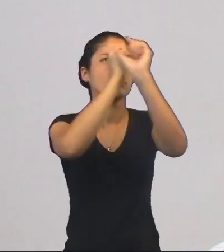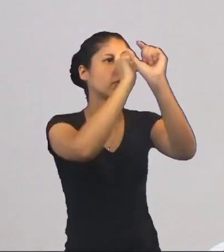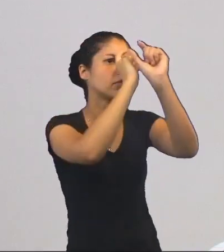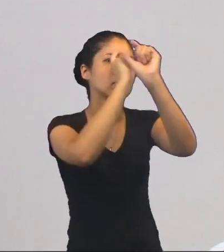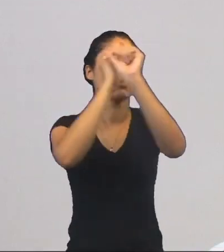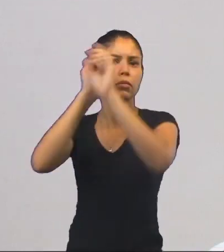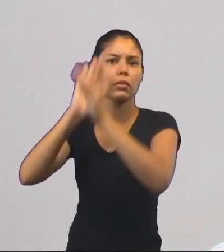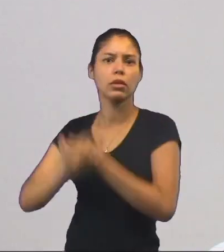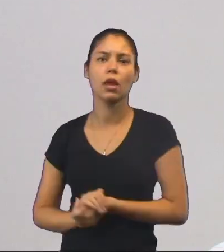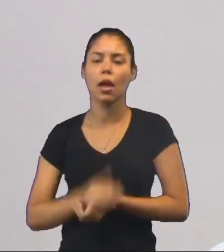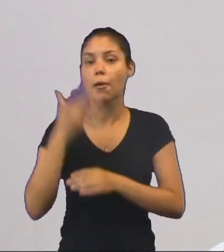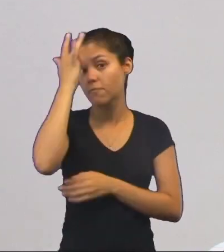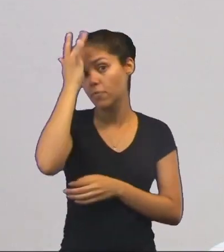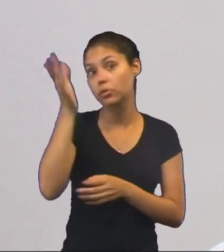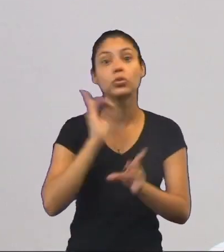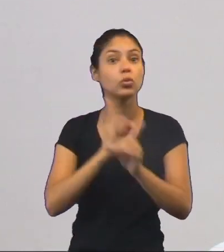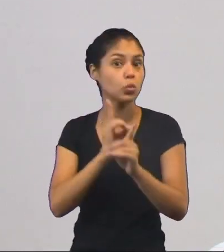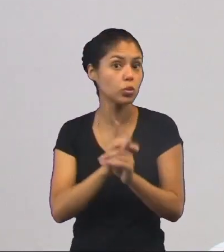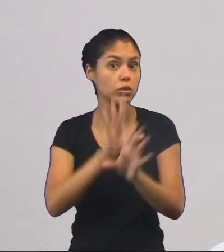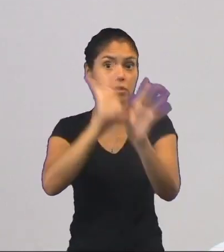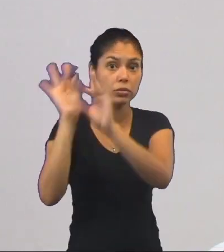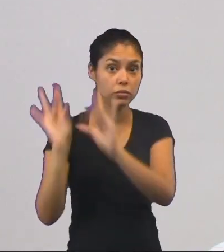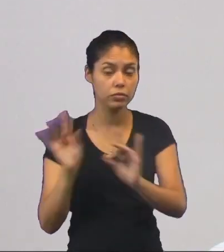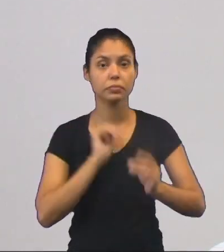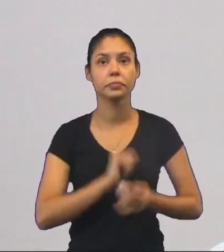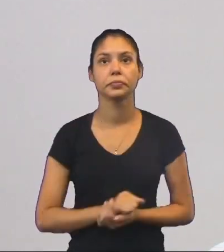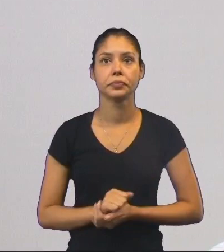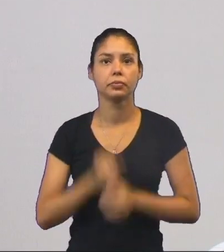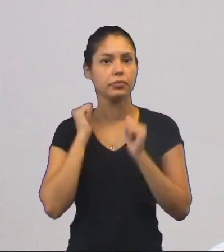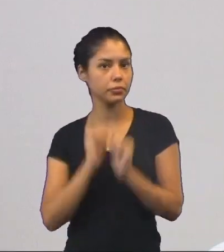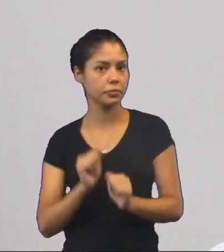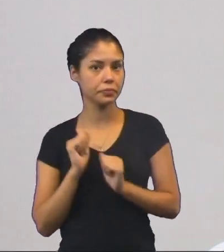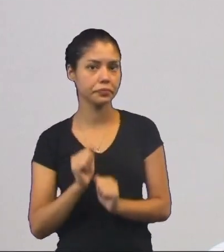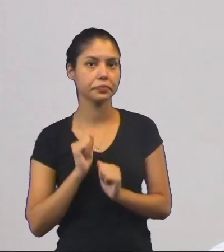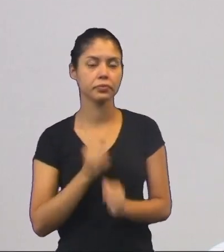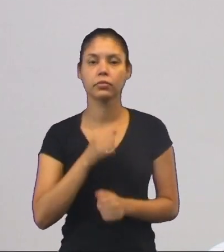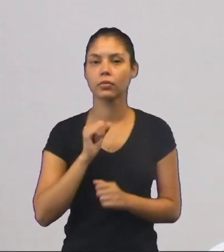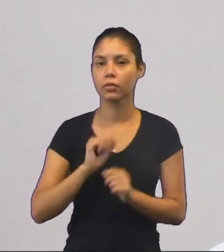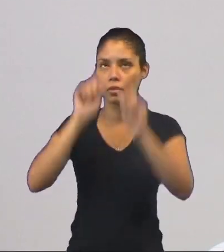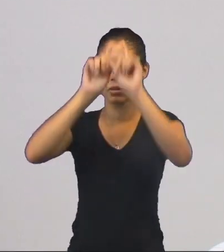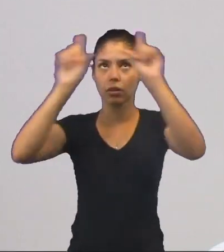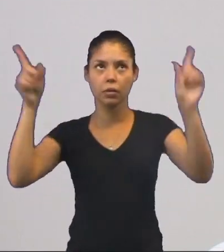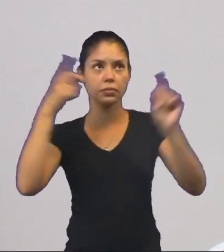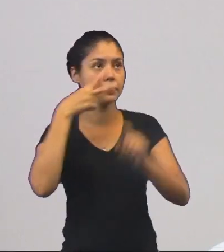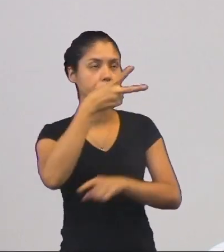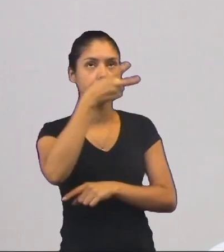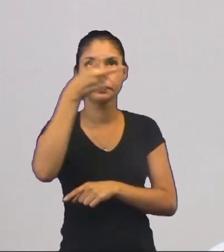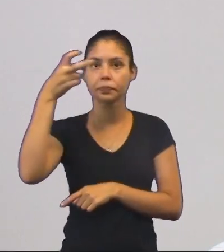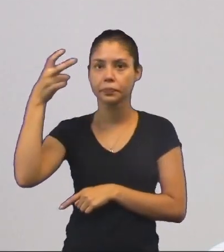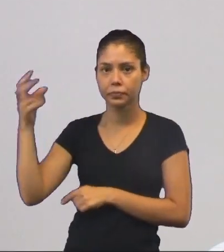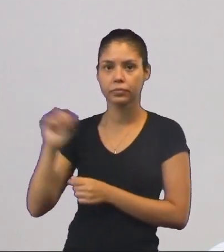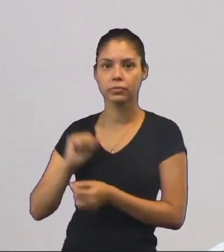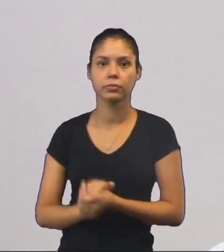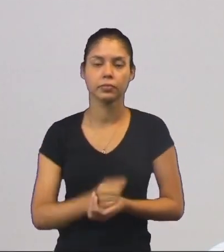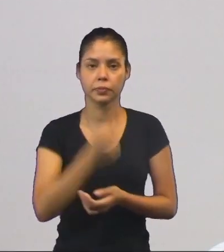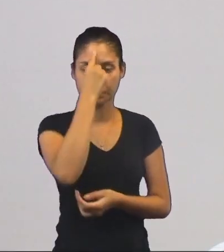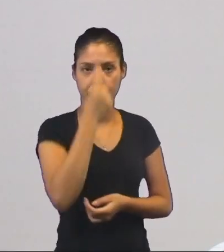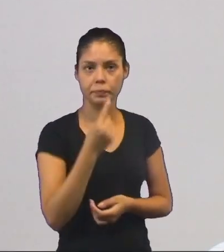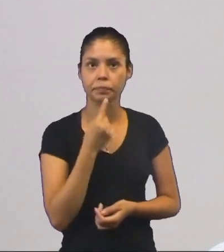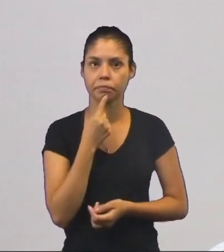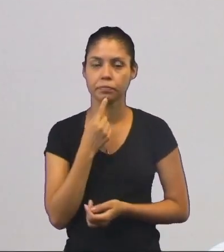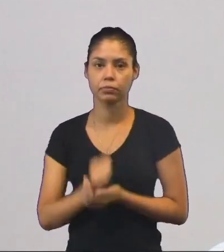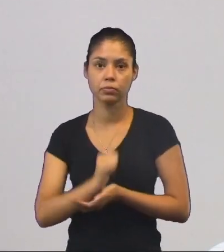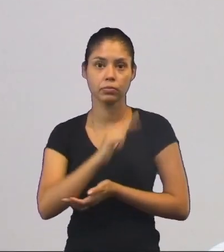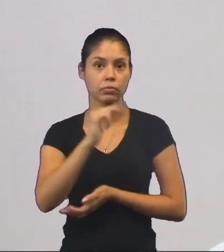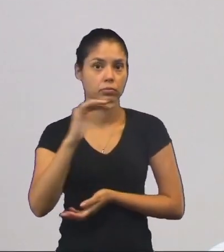mais fácil identificar. O que aconteceu? Eu posso observar o céu e identificar imagens